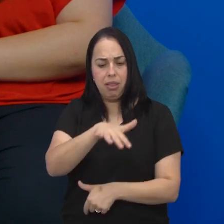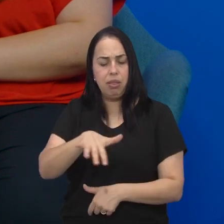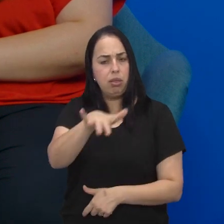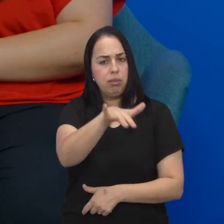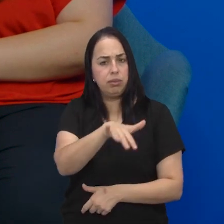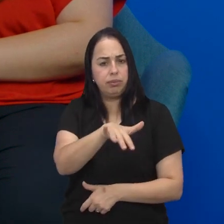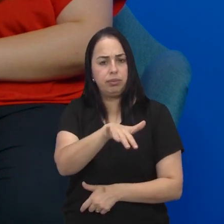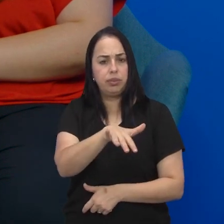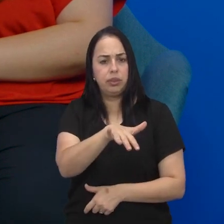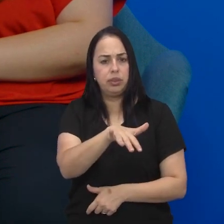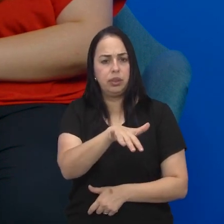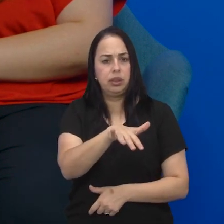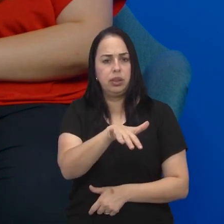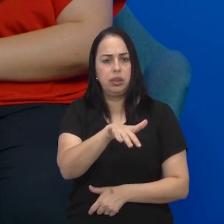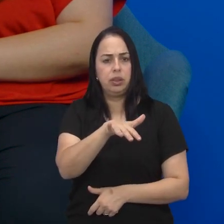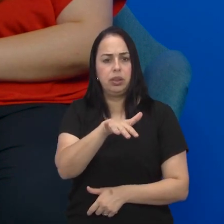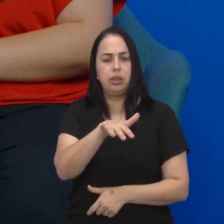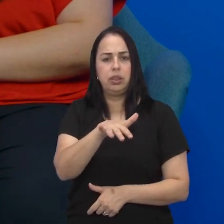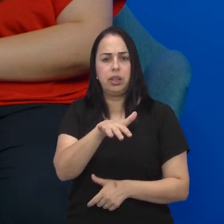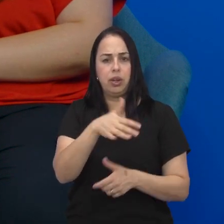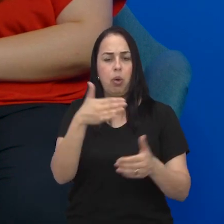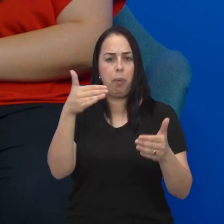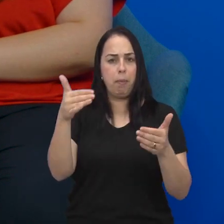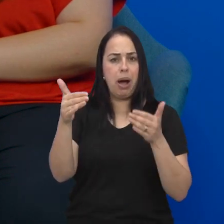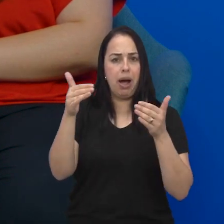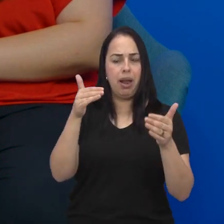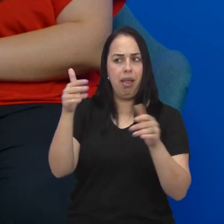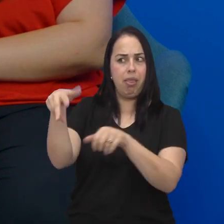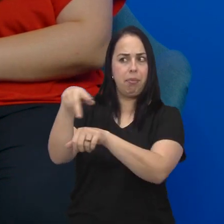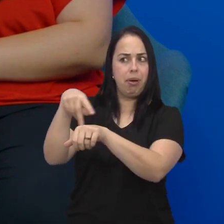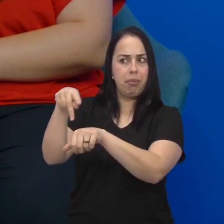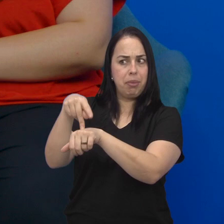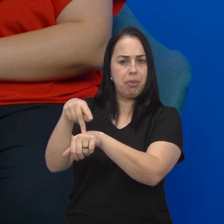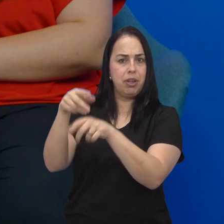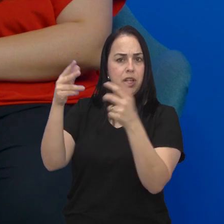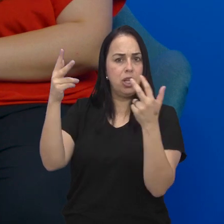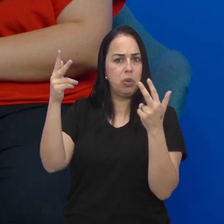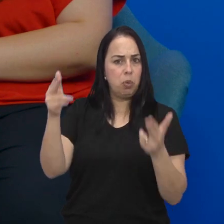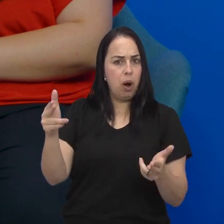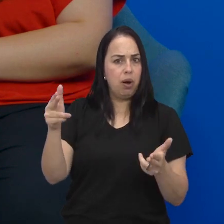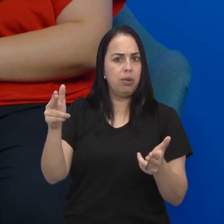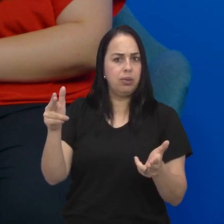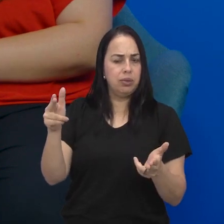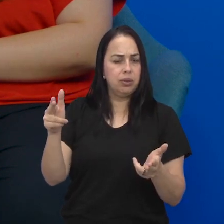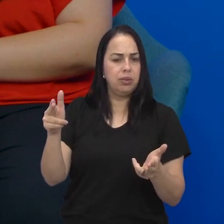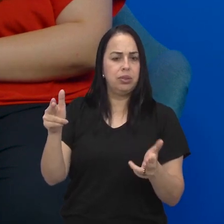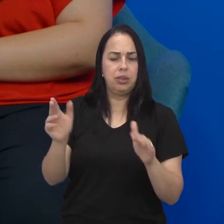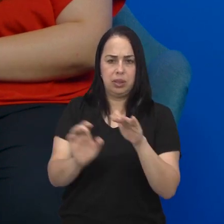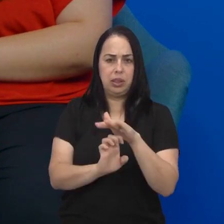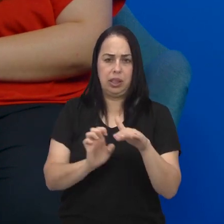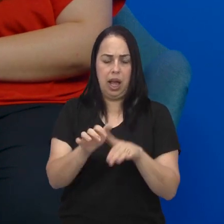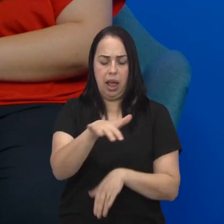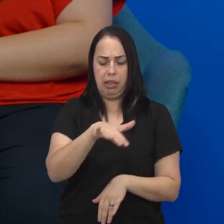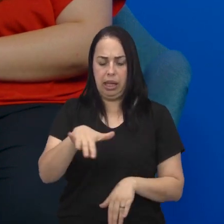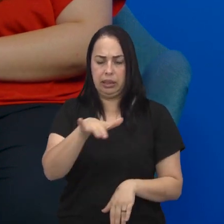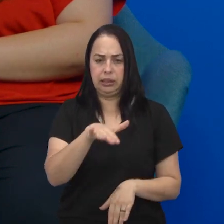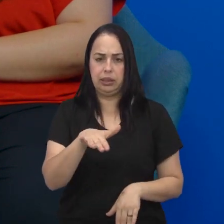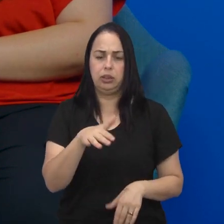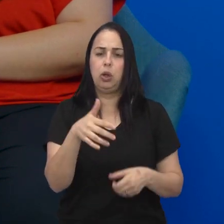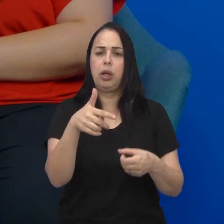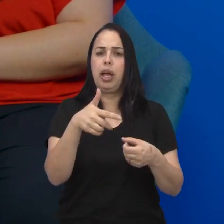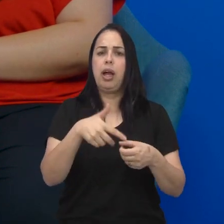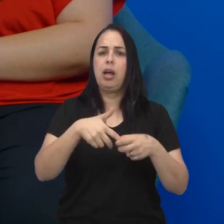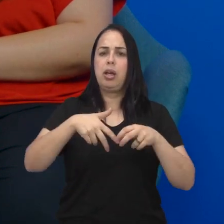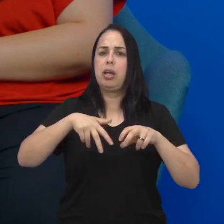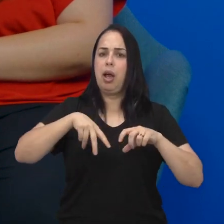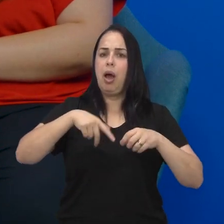setor que se repete, né? Vários outros países também têm empresas estatais nesse mesmo setor,